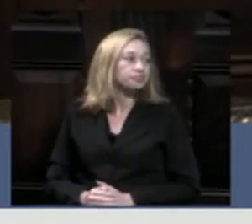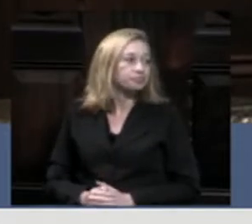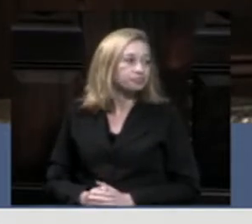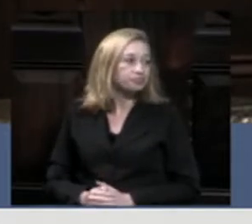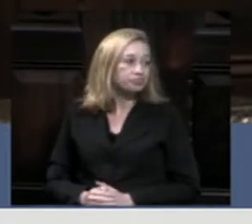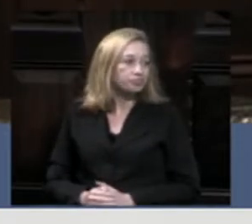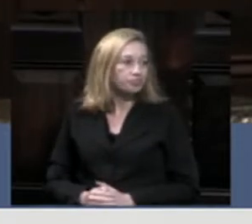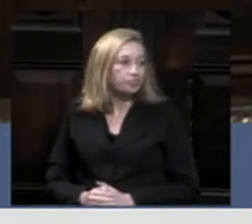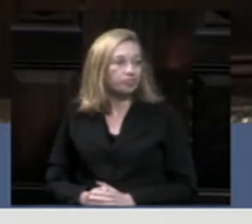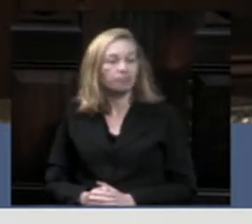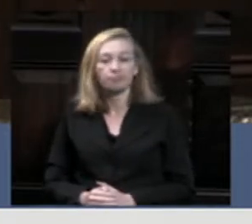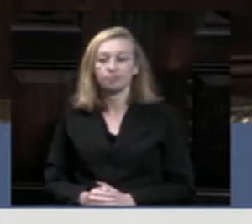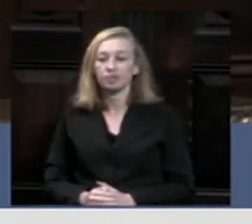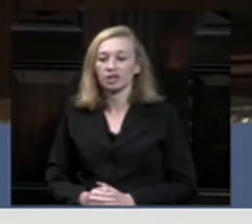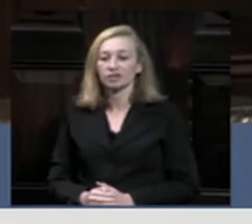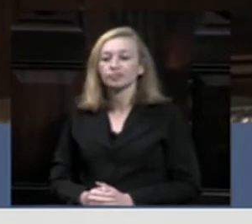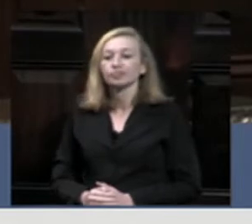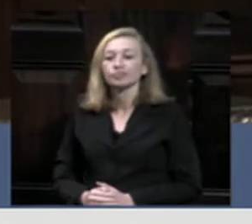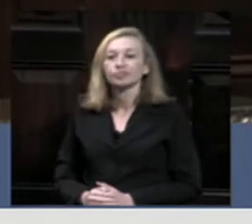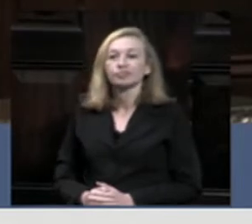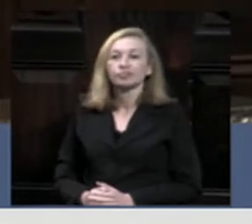que eles verificassem.